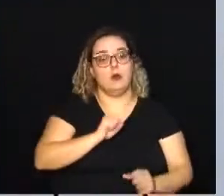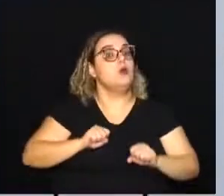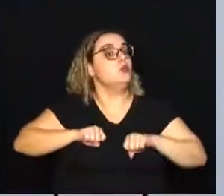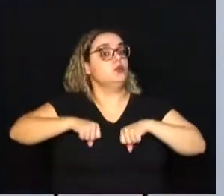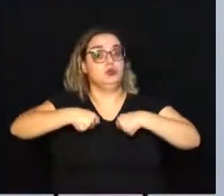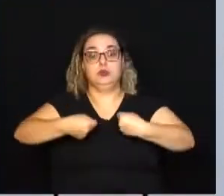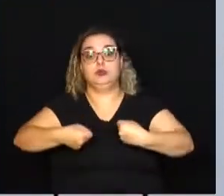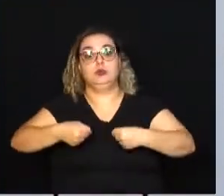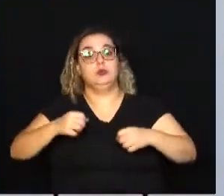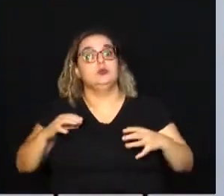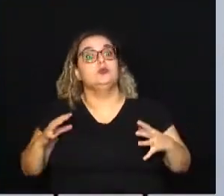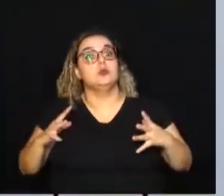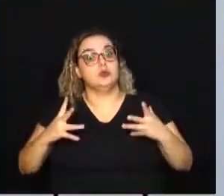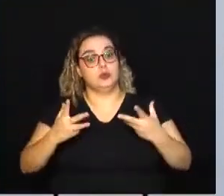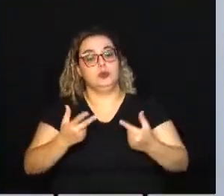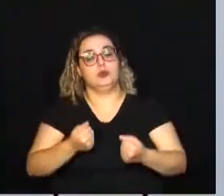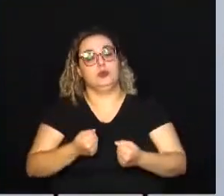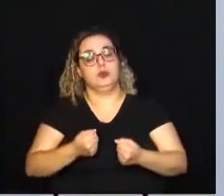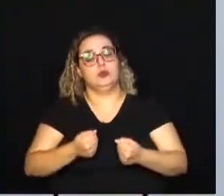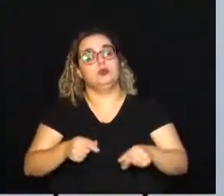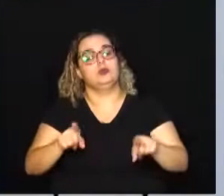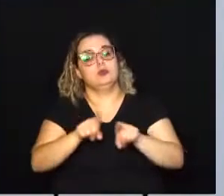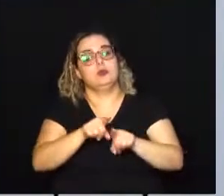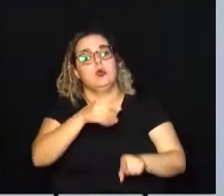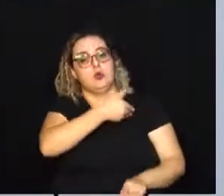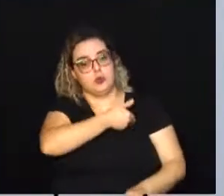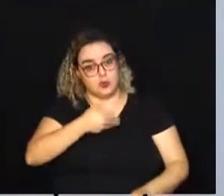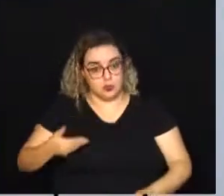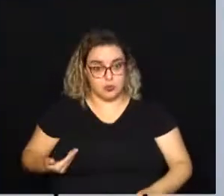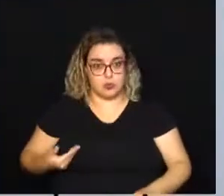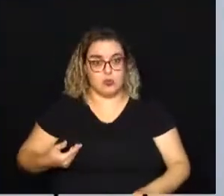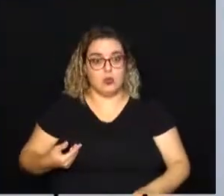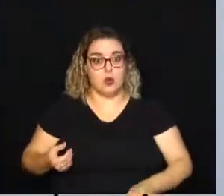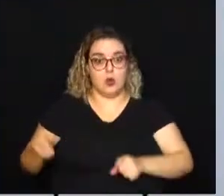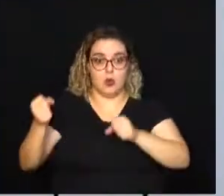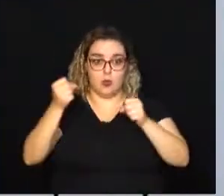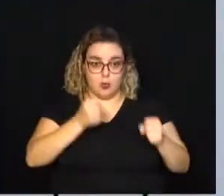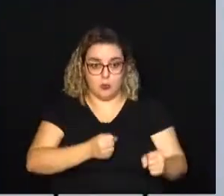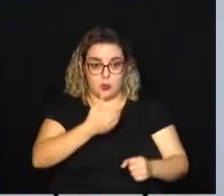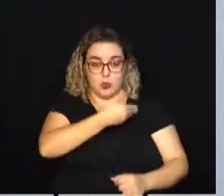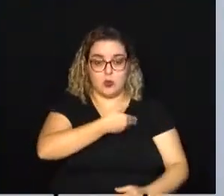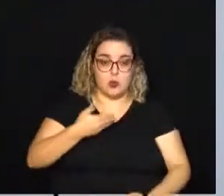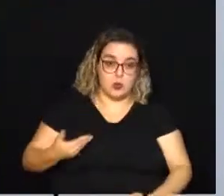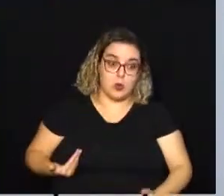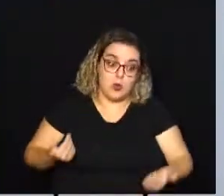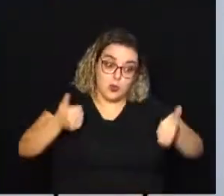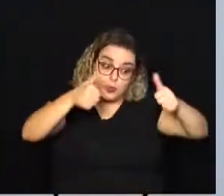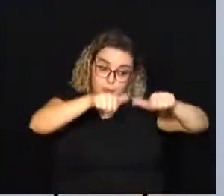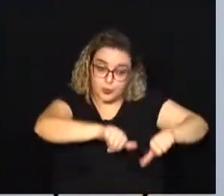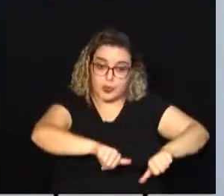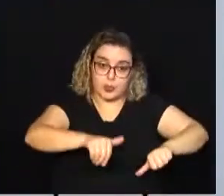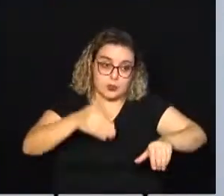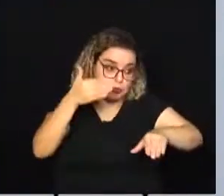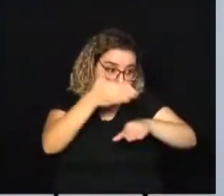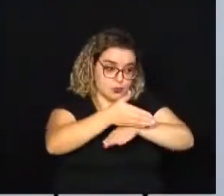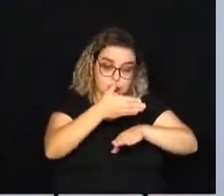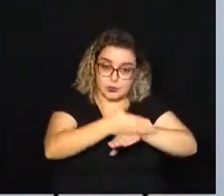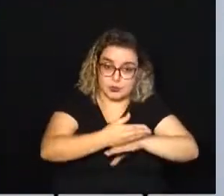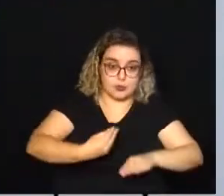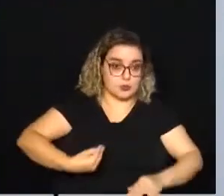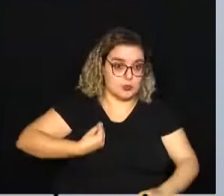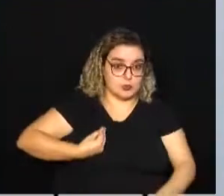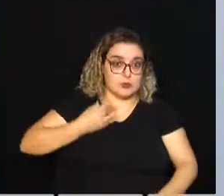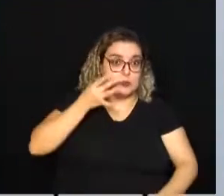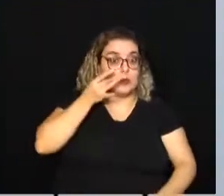ser feito pelo poder público, né? É um prejuízo a ausência das atividades presenciais, mas ela se tornou uma necessidade diante